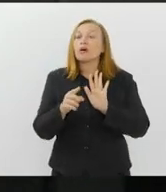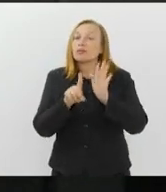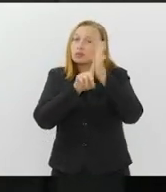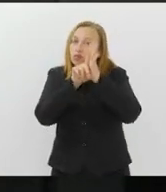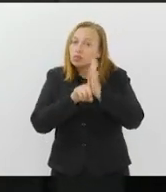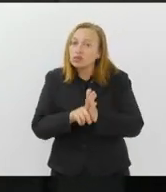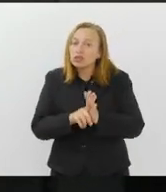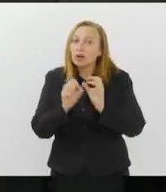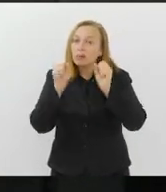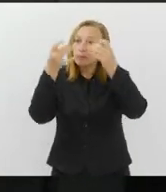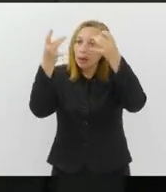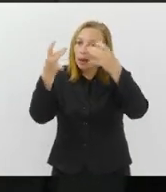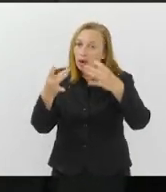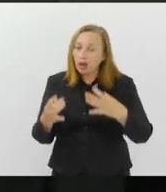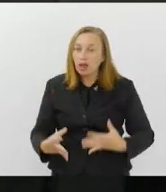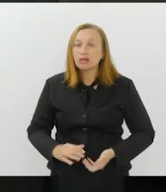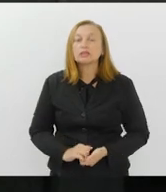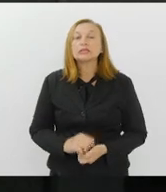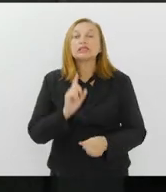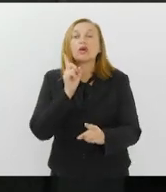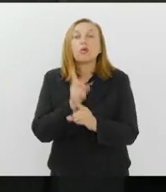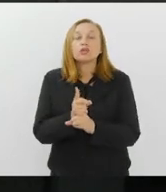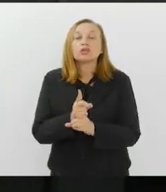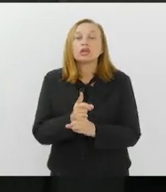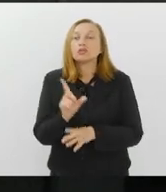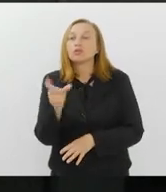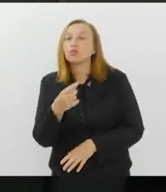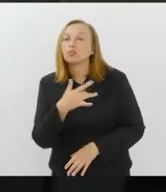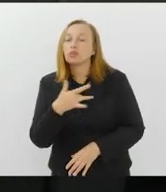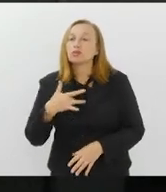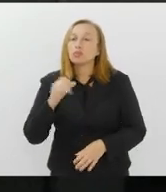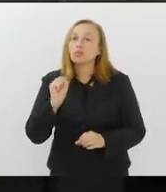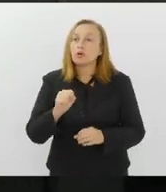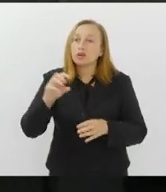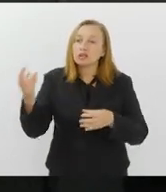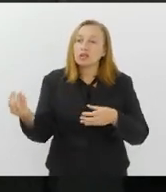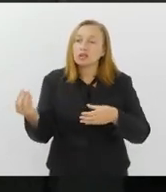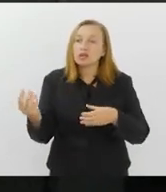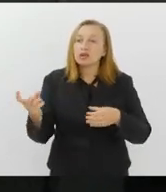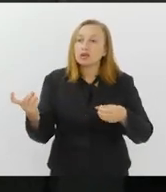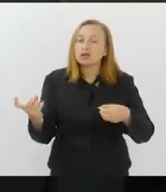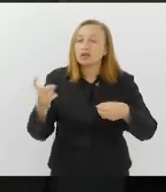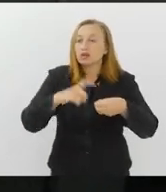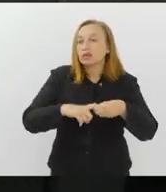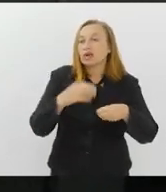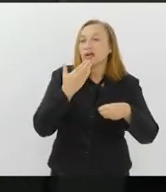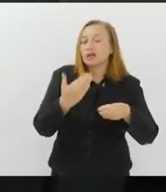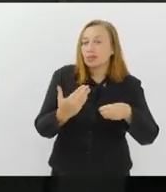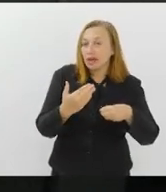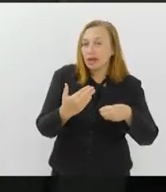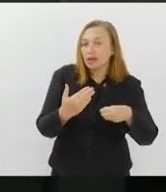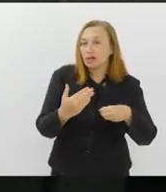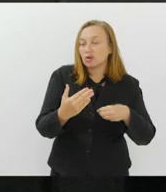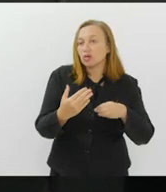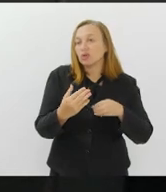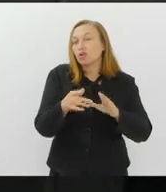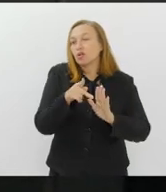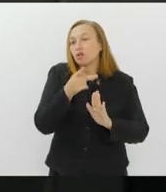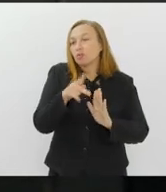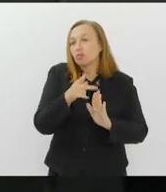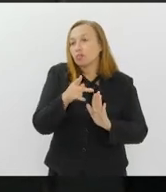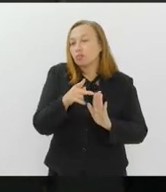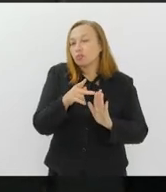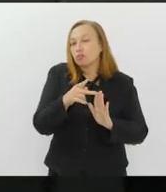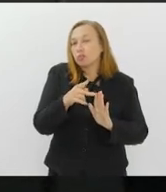uma vez encontrando um plano para que ele possa migrar, ele solicita um parecer, na verdade, é um protocolo que é